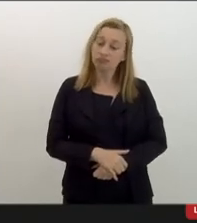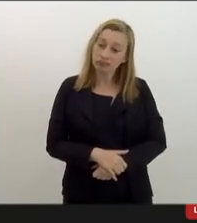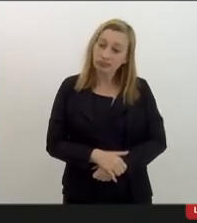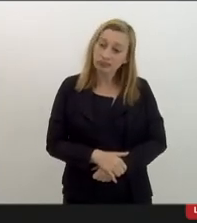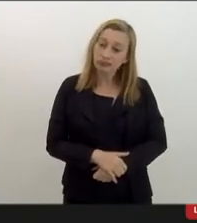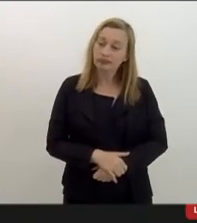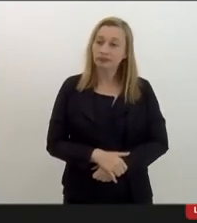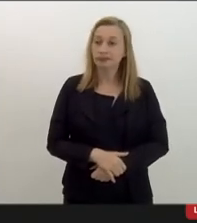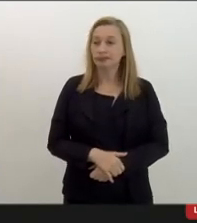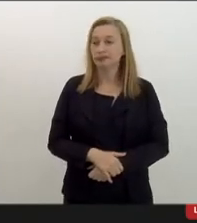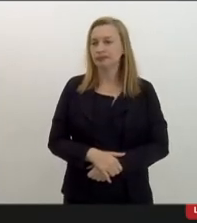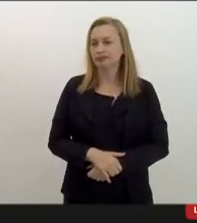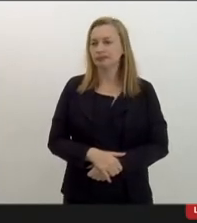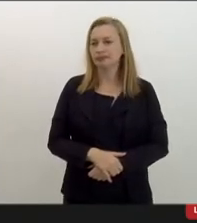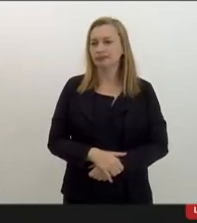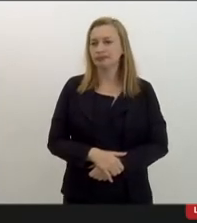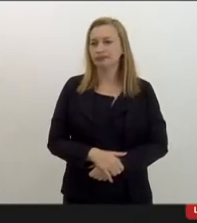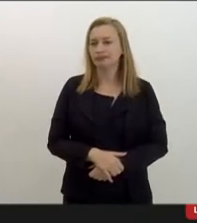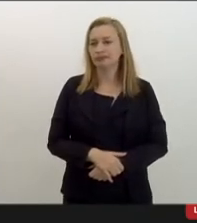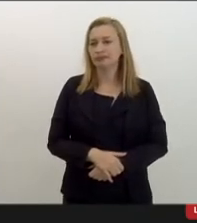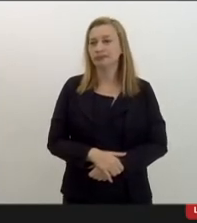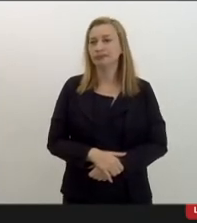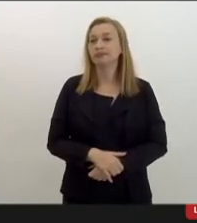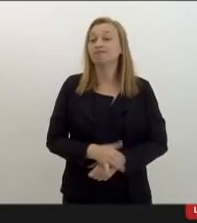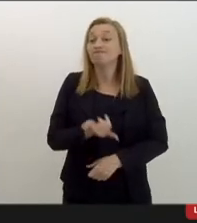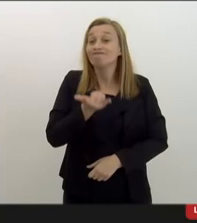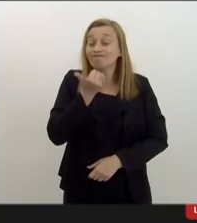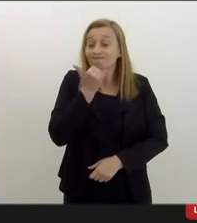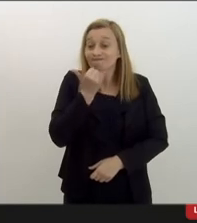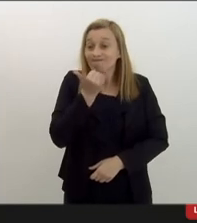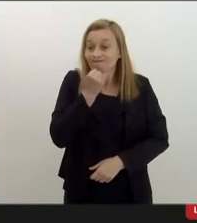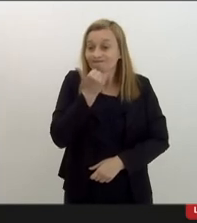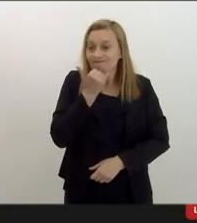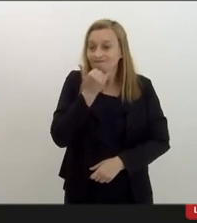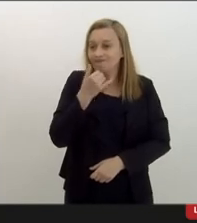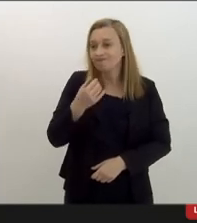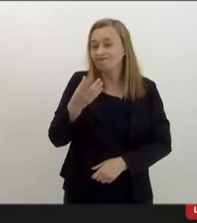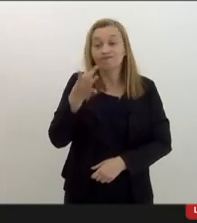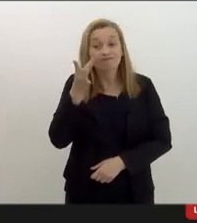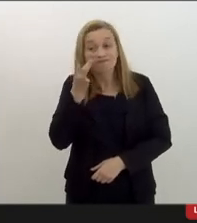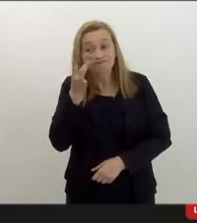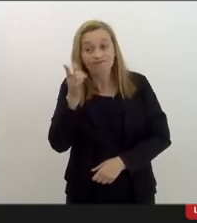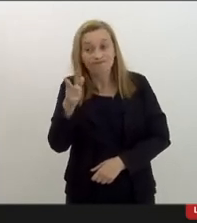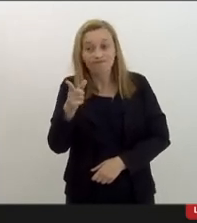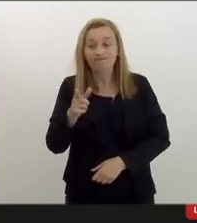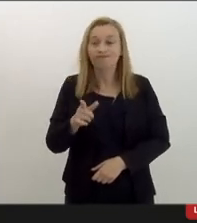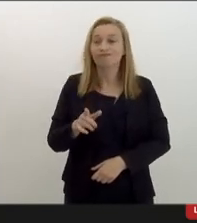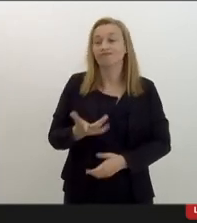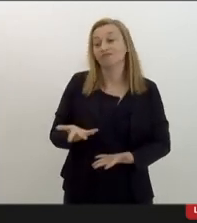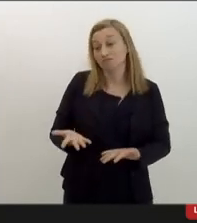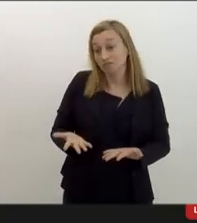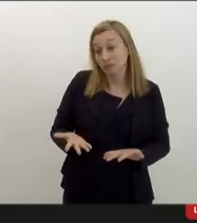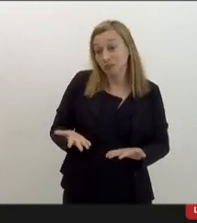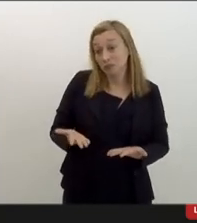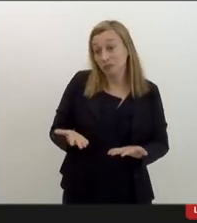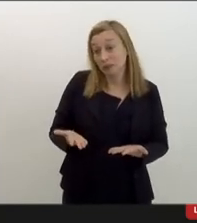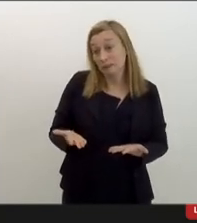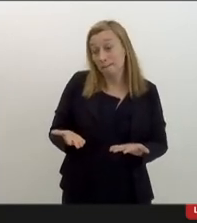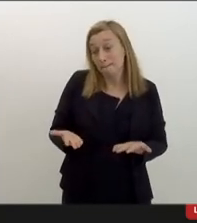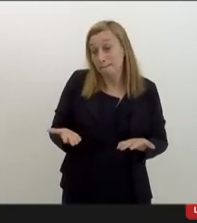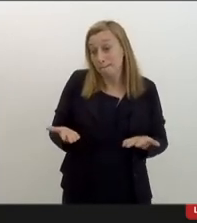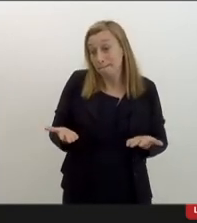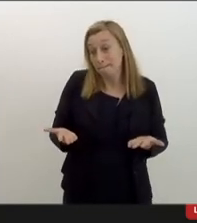nessa mandar pronto nessa data de hoje queremos Desculpa por não estar presente fisicamente né acabei